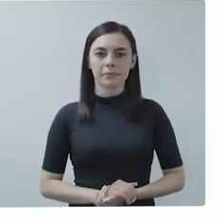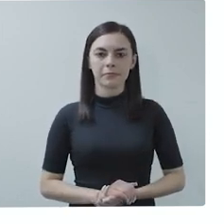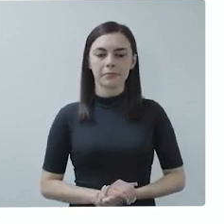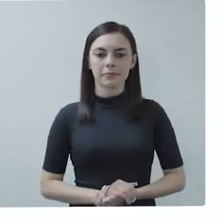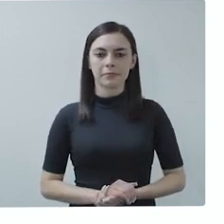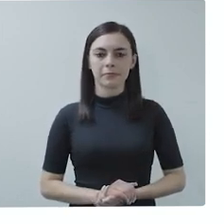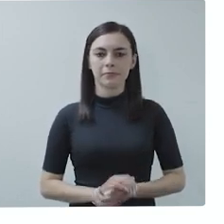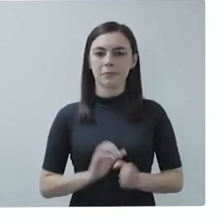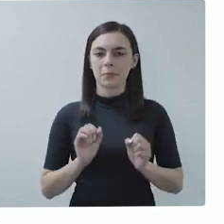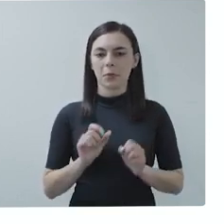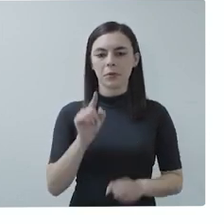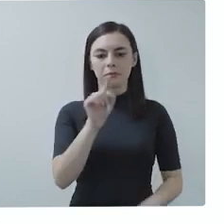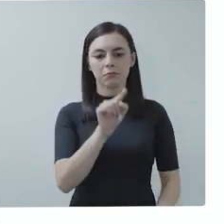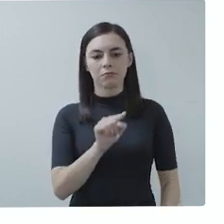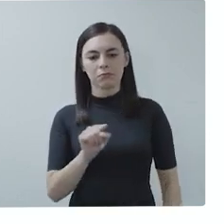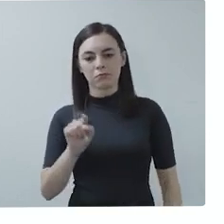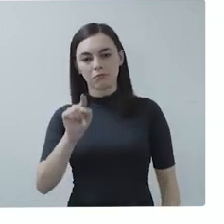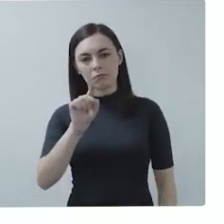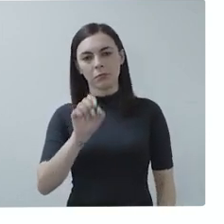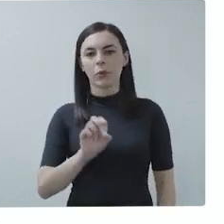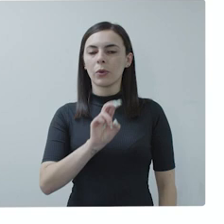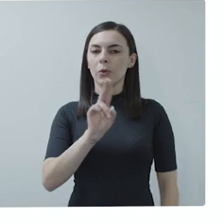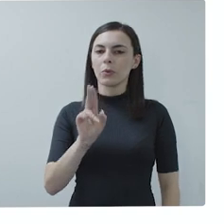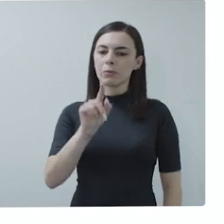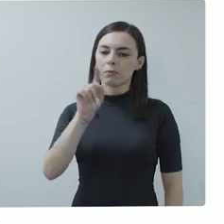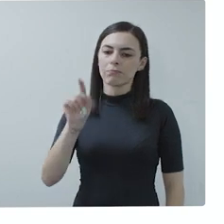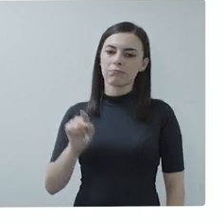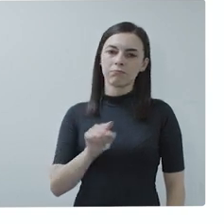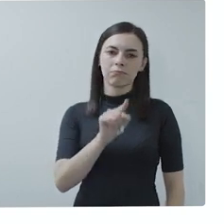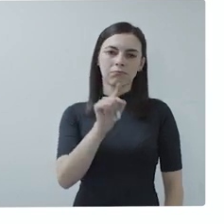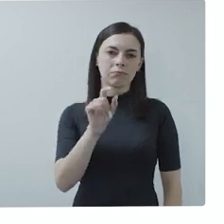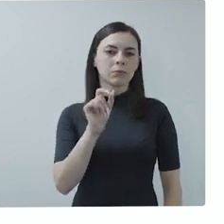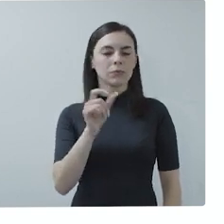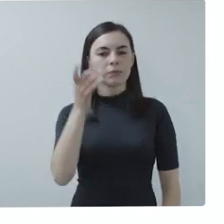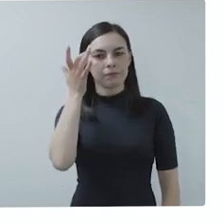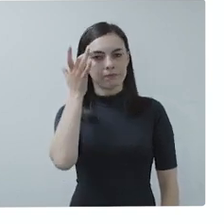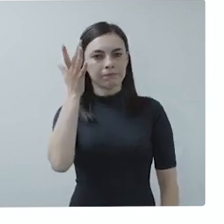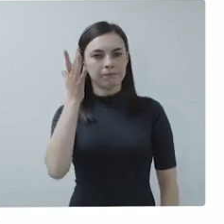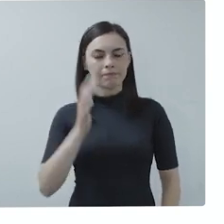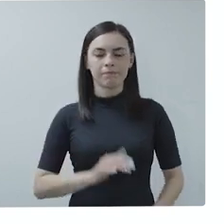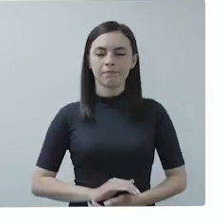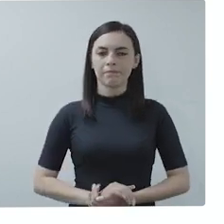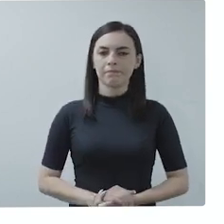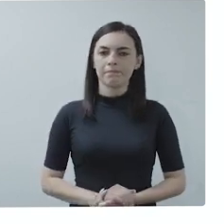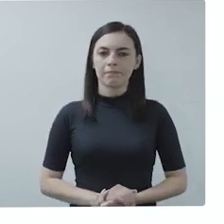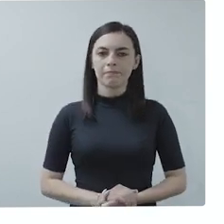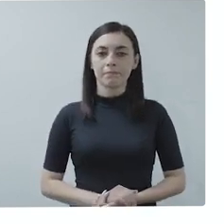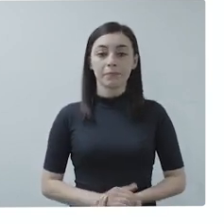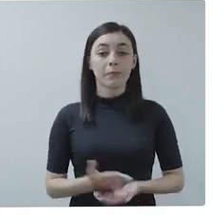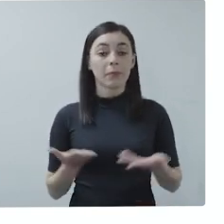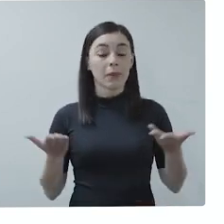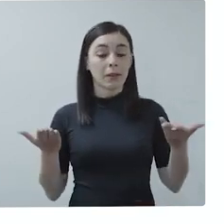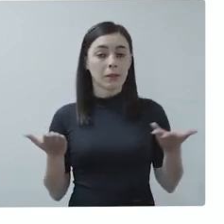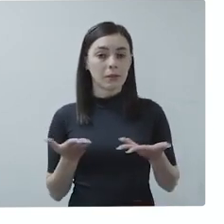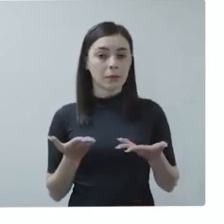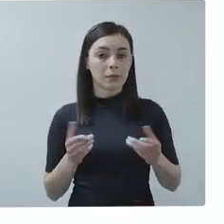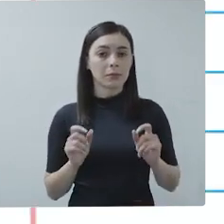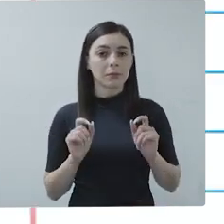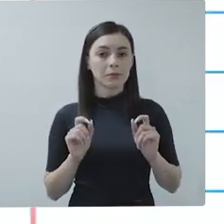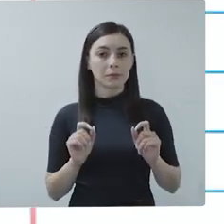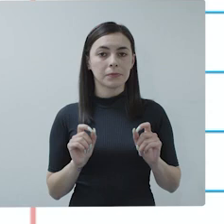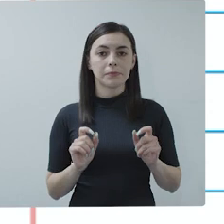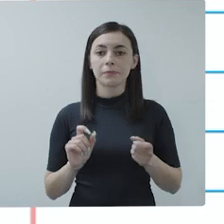pode ser para qualquer um dos lados, o que for mais fácil para vocês. Certo? Então, agora nós vamos